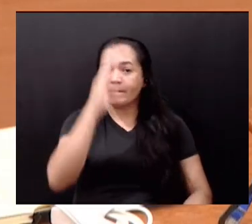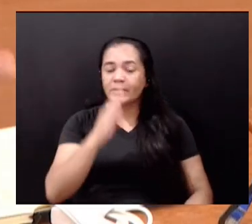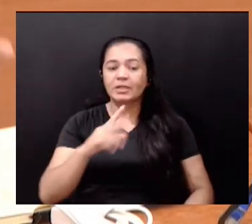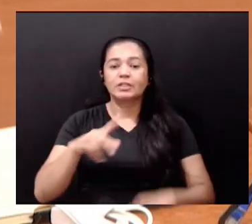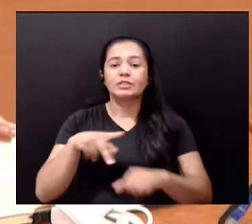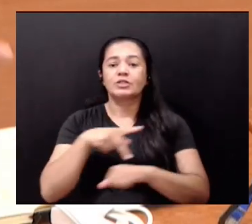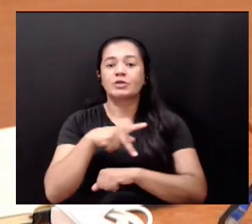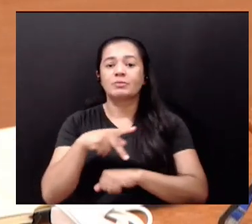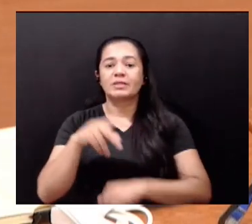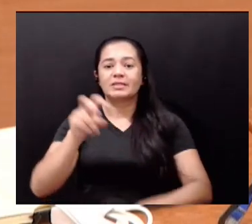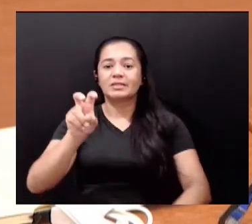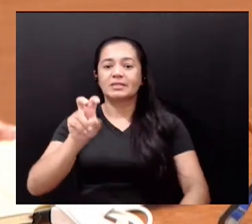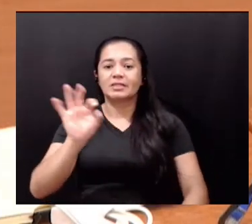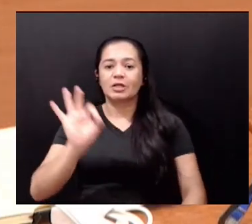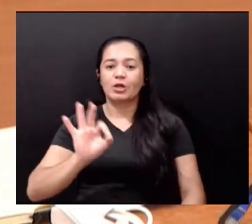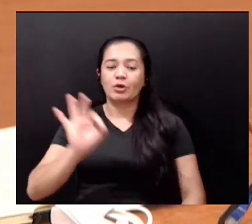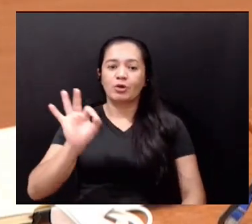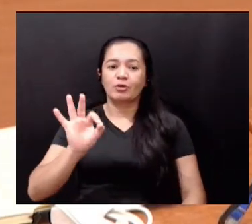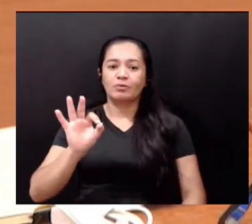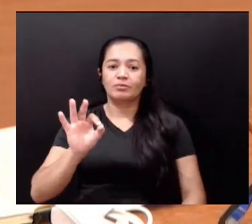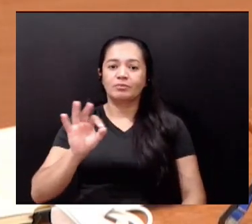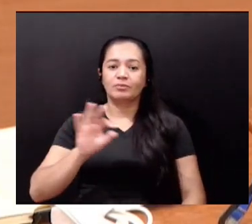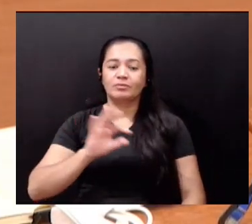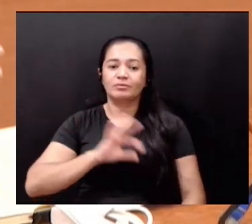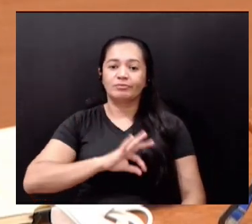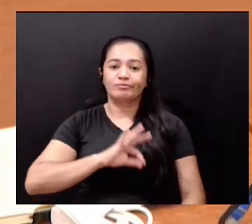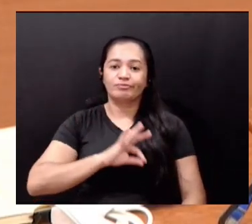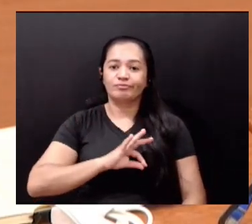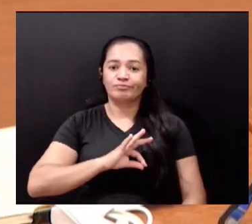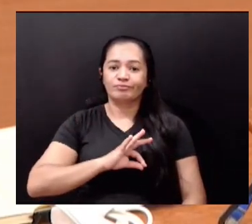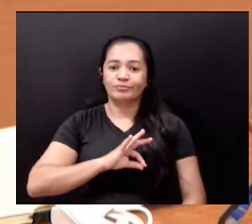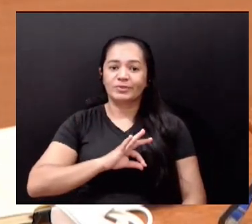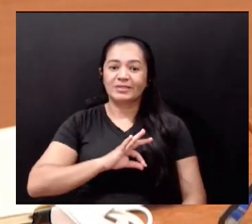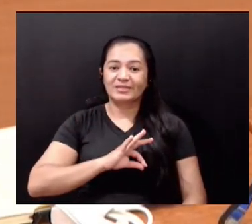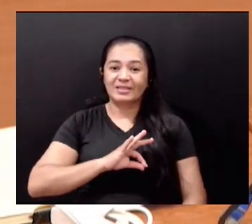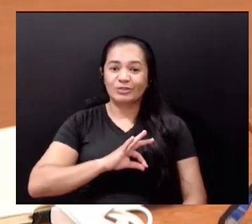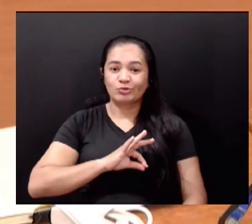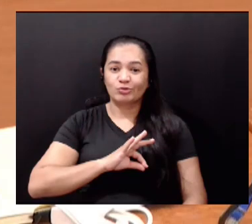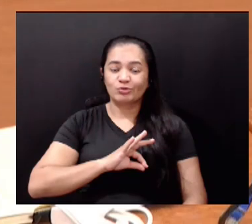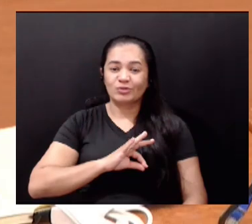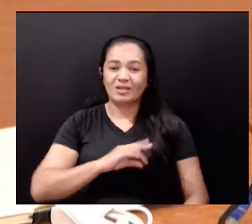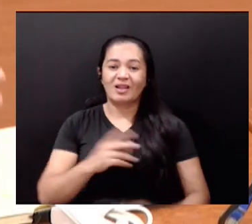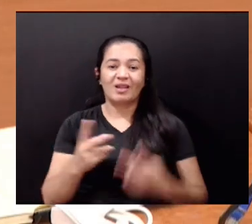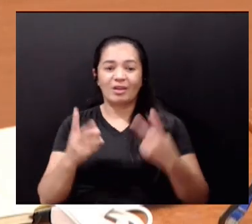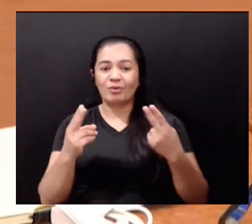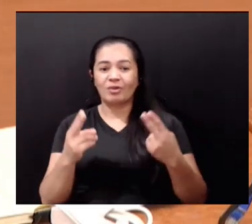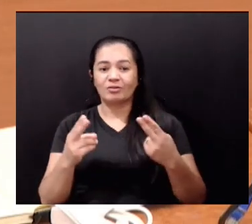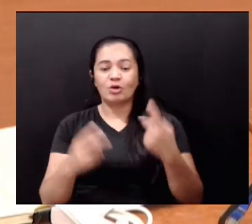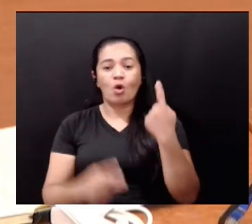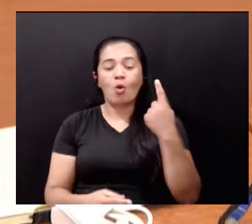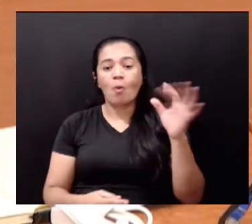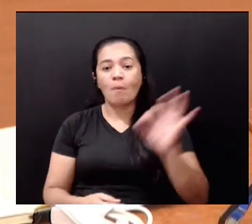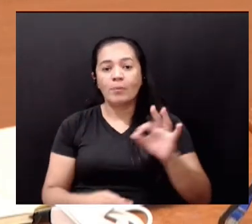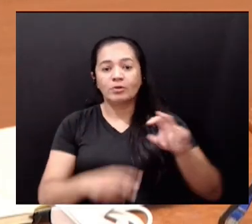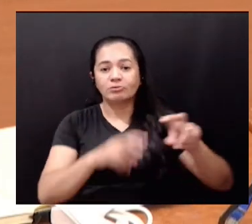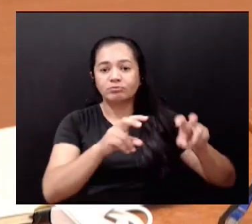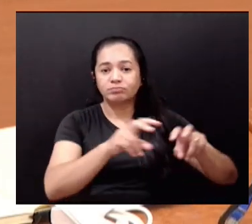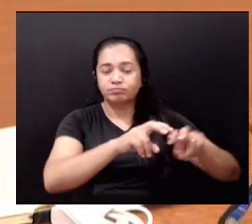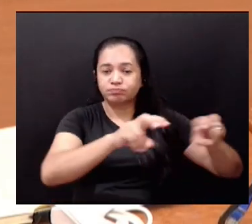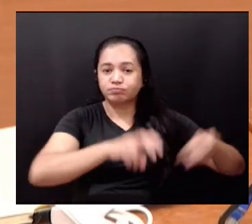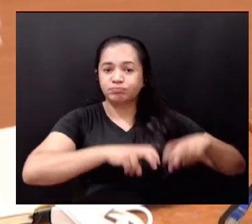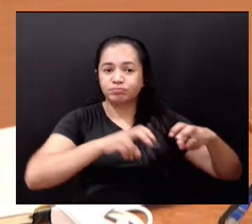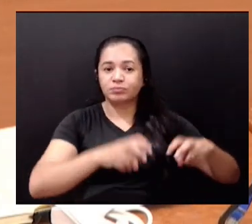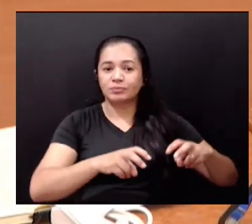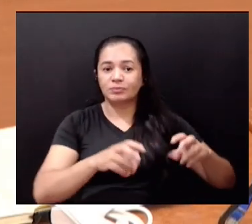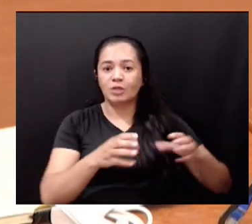5% tem a mesma renda dos outros 95%, 1% das propriedades rurais ocupam metade da área rural do nosso